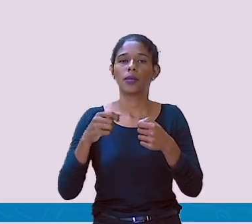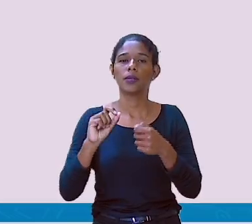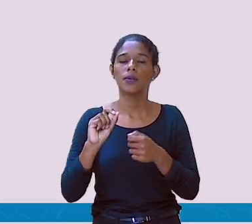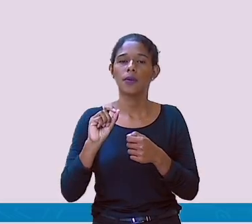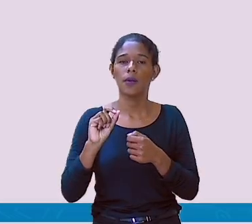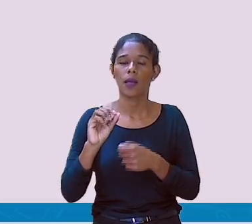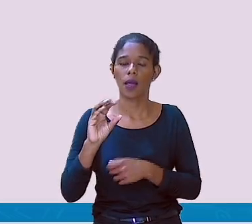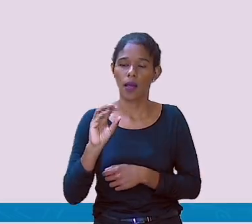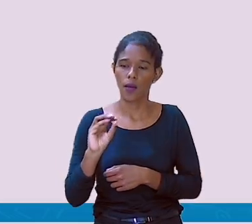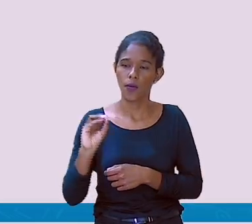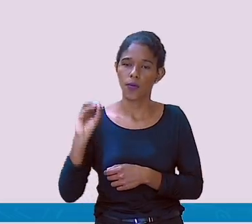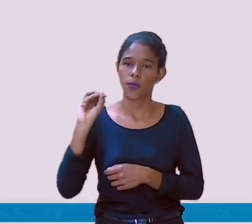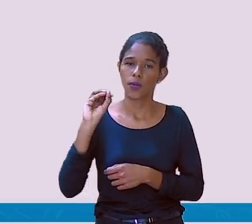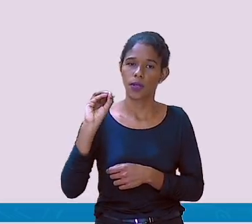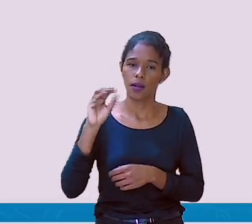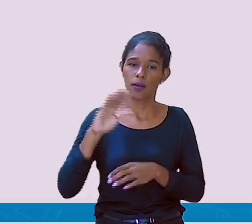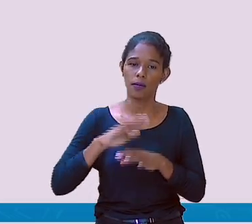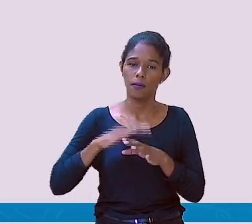vou ter aqui